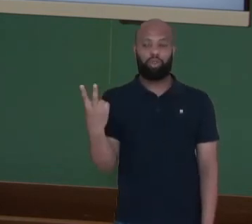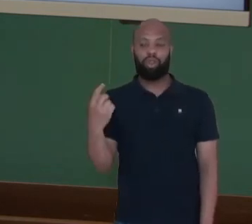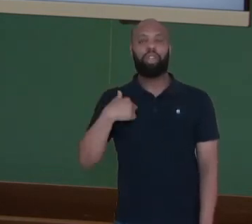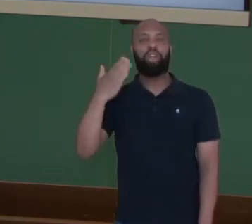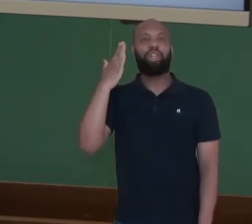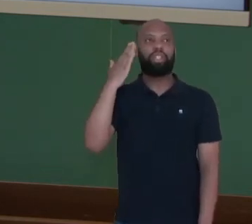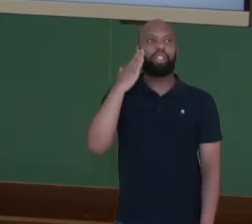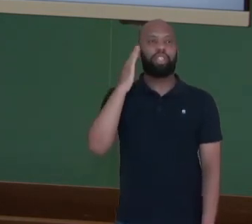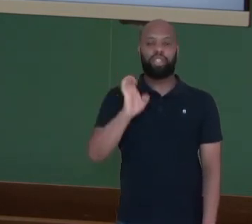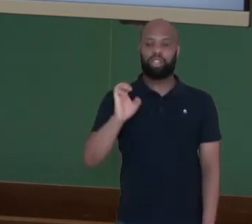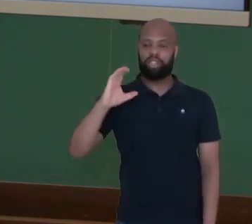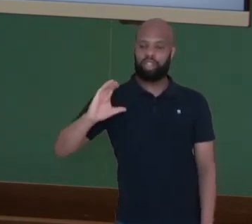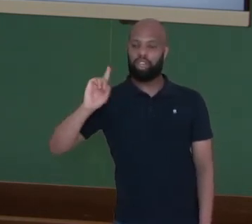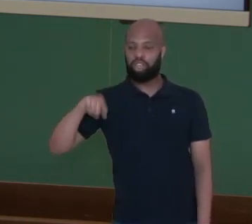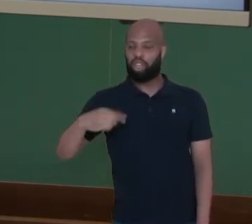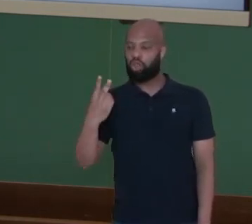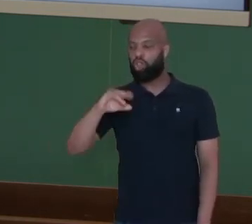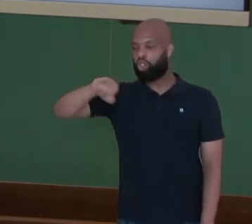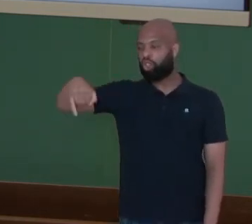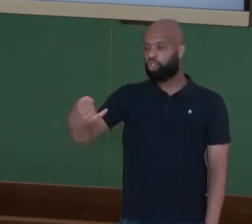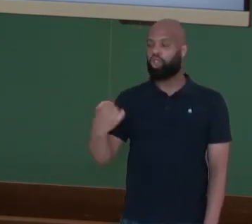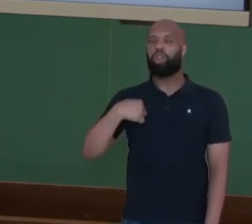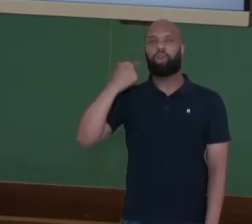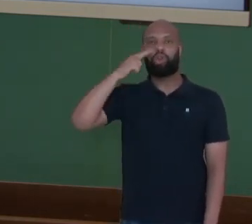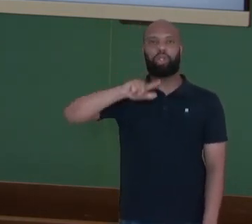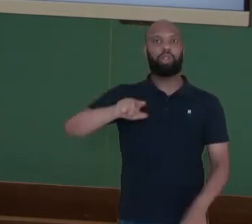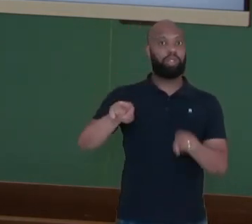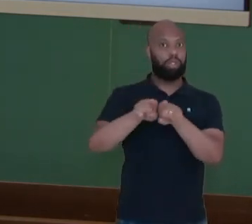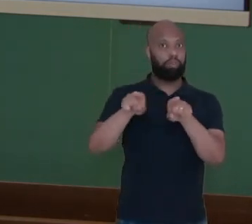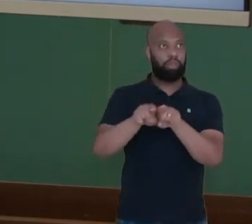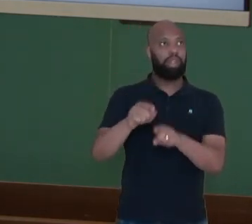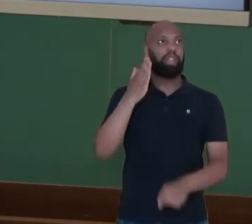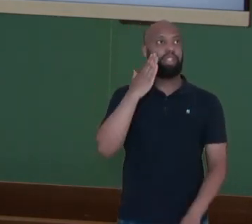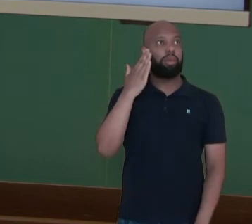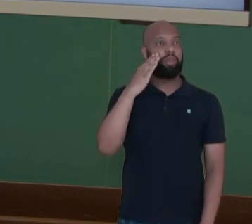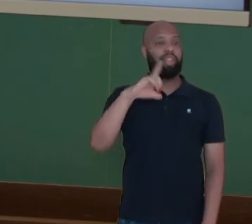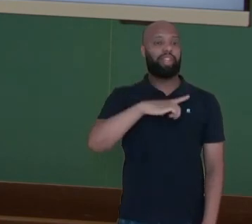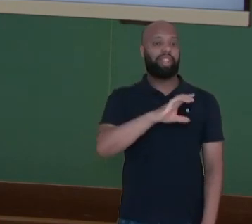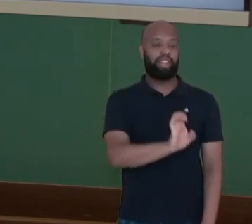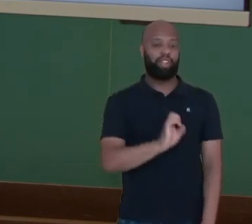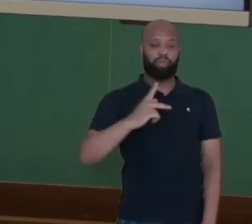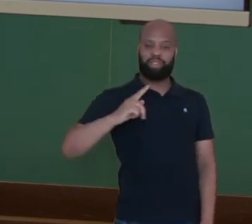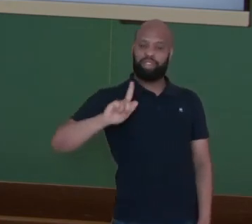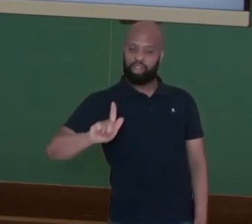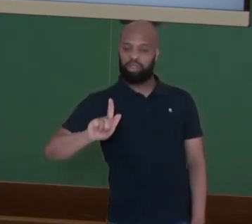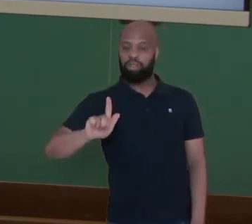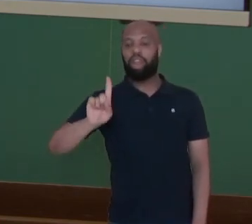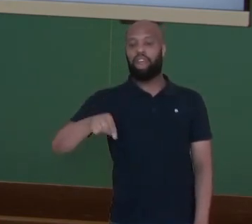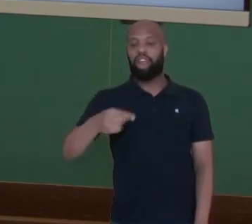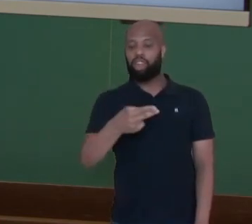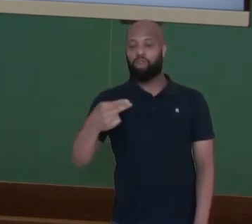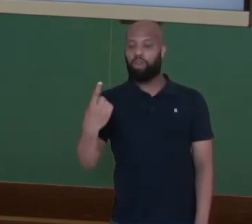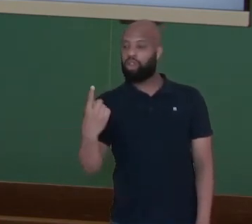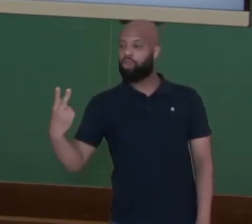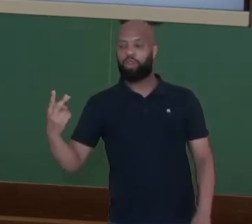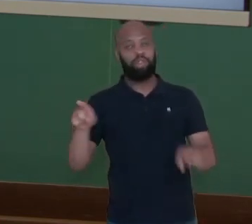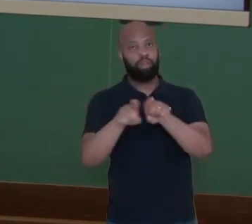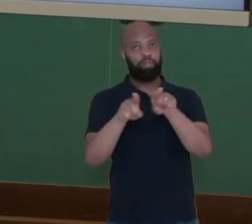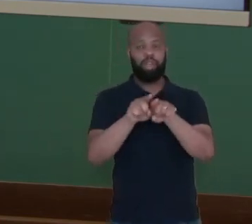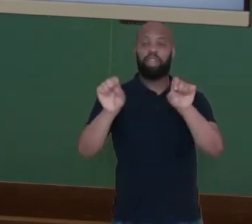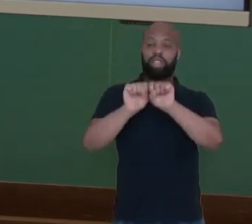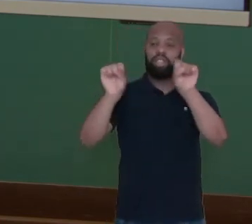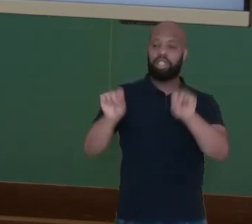energia cinética é 2 joules, eu consigo saber, através dele, de que a energia potencial é 12. E o